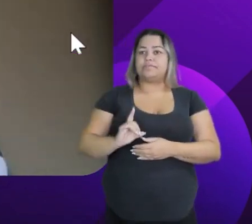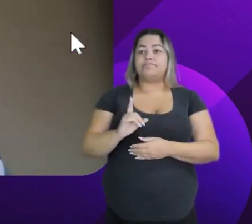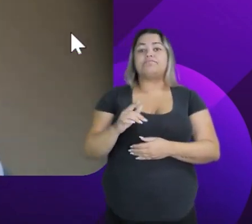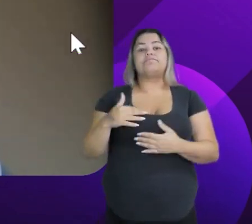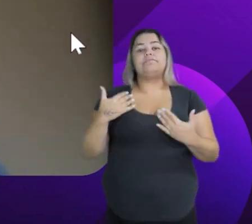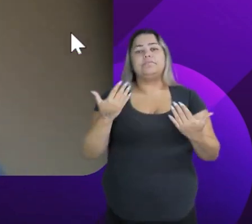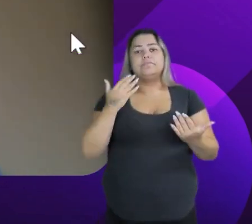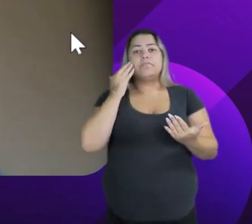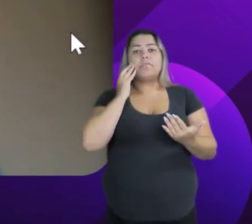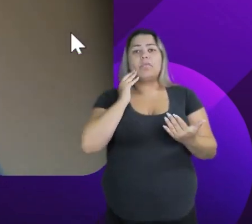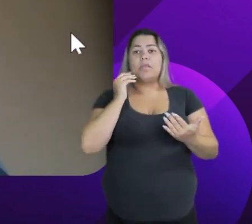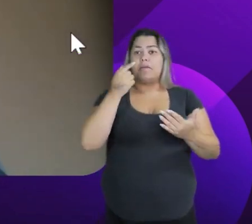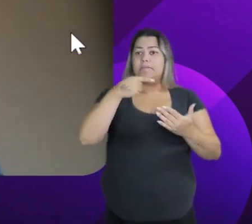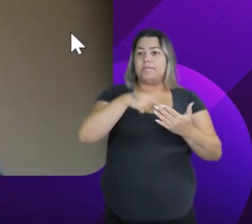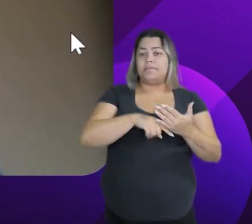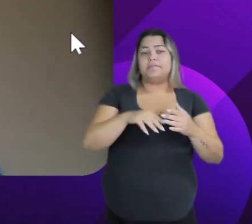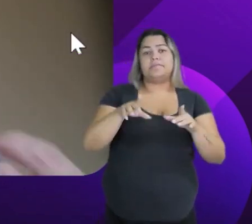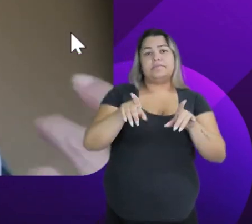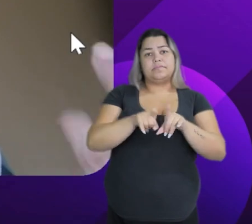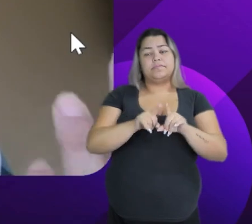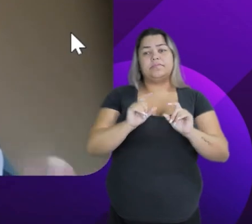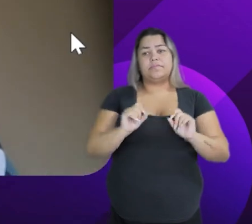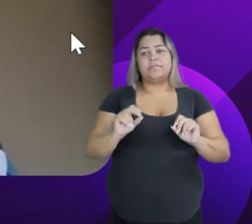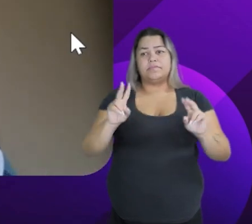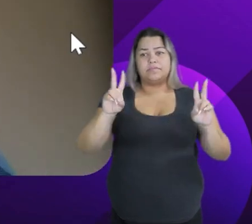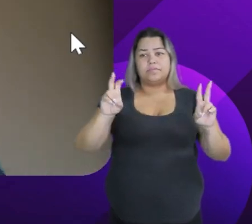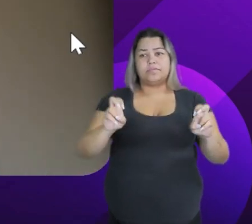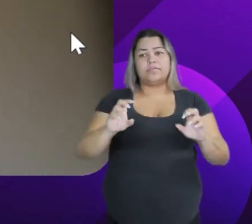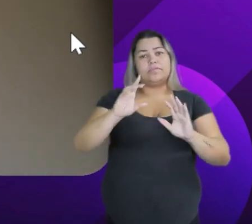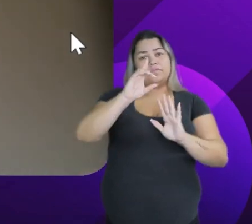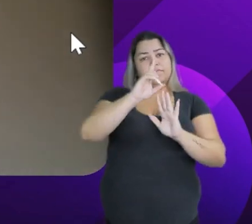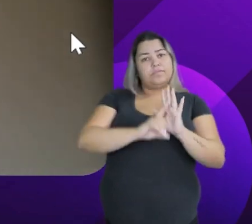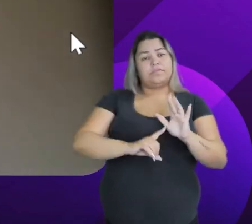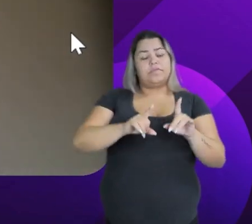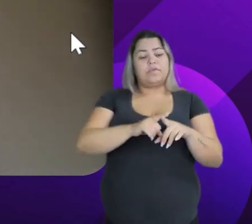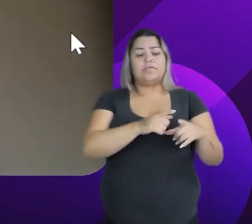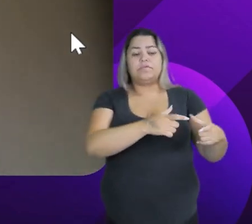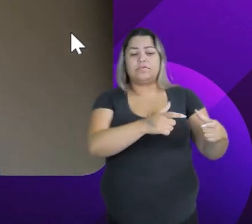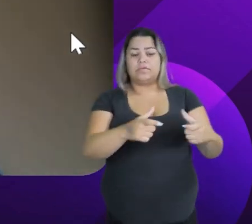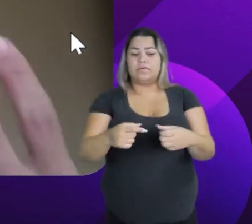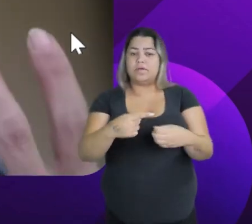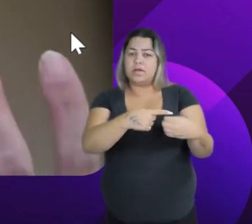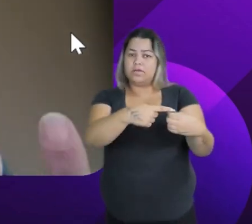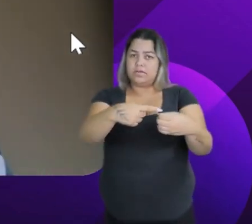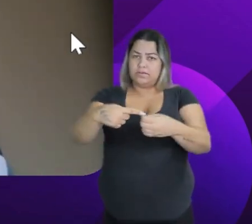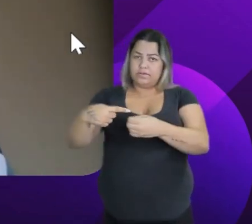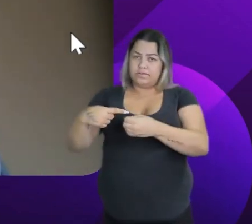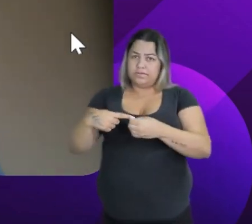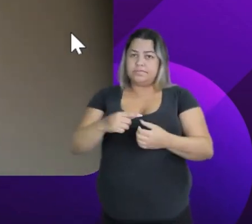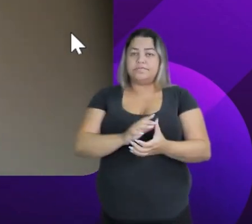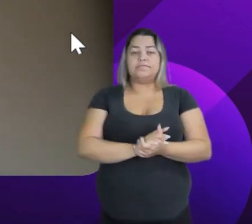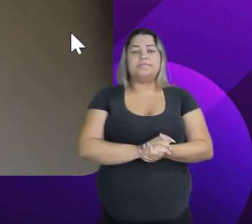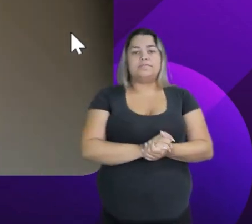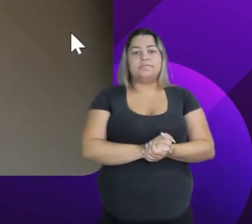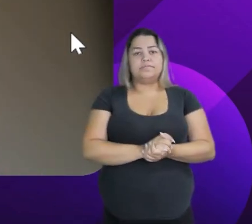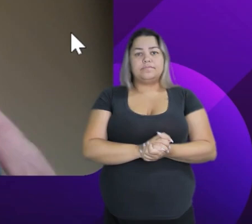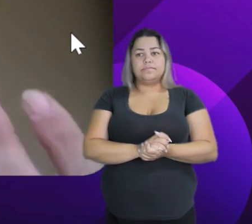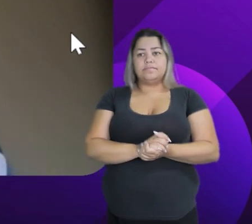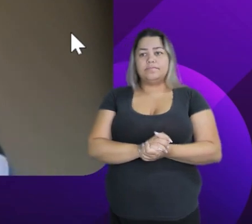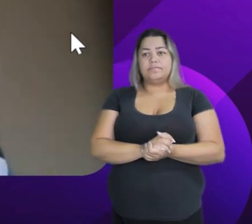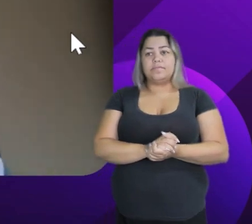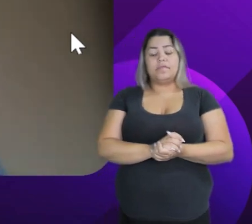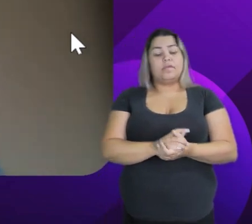aí, aprofundando um pouco mais essa questão desse direito aos espaços da cidade, eu acho que também falta também a